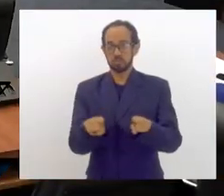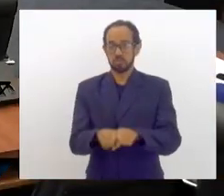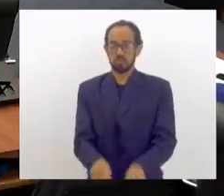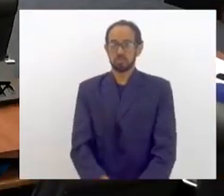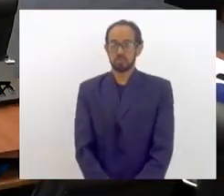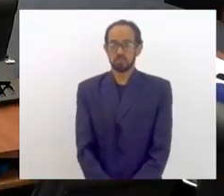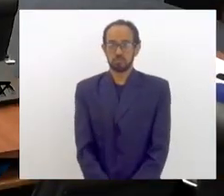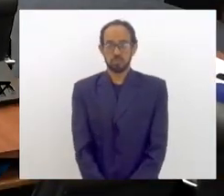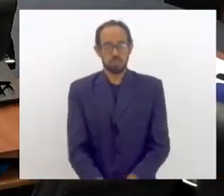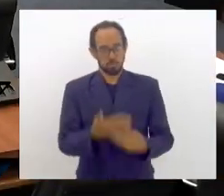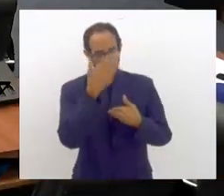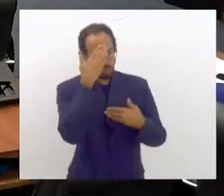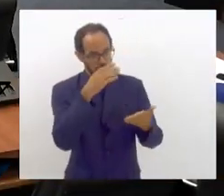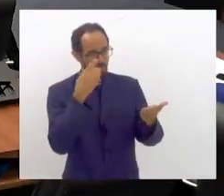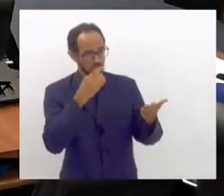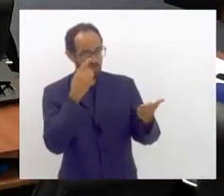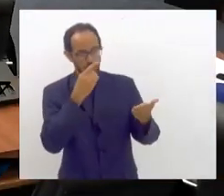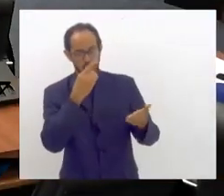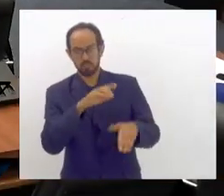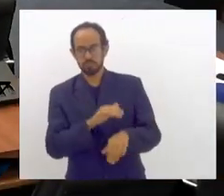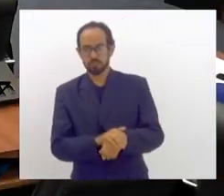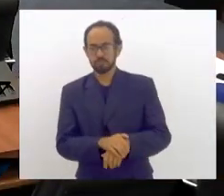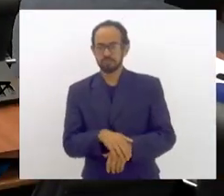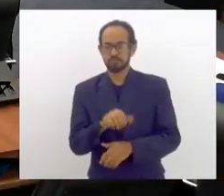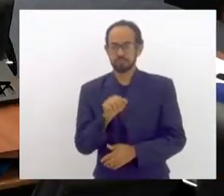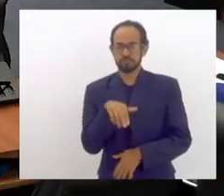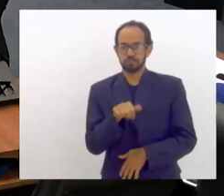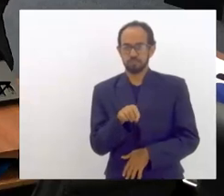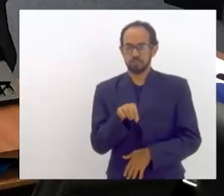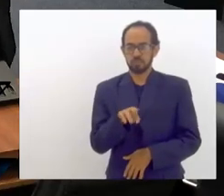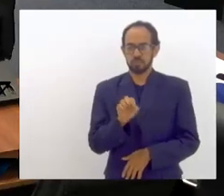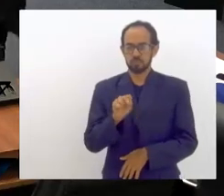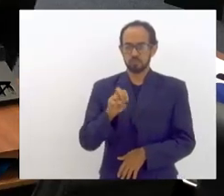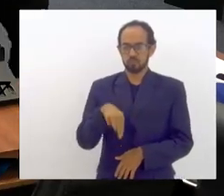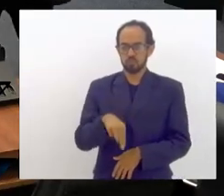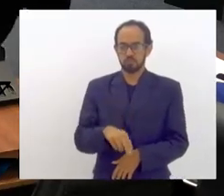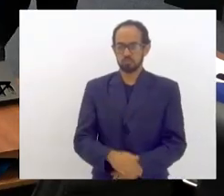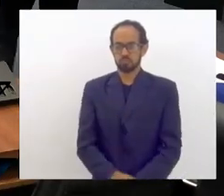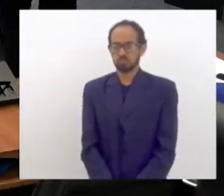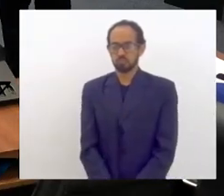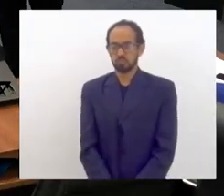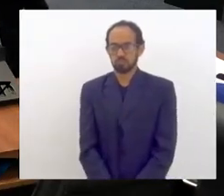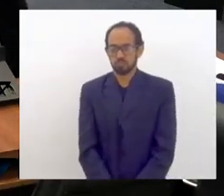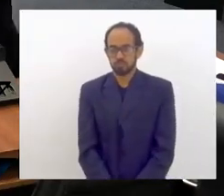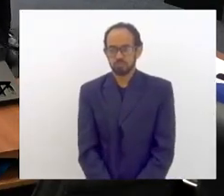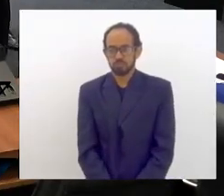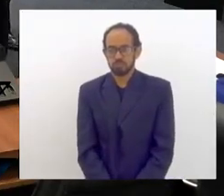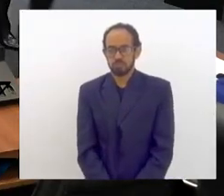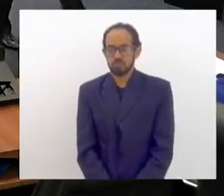Obrigado, deputado. Anderson, por gentileza, Tander. Anderson Moraes.